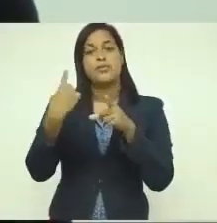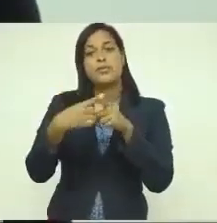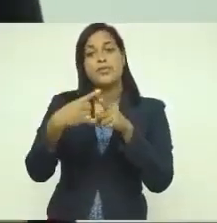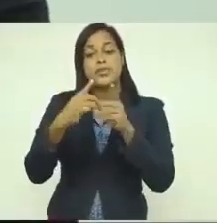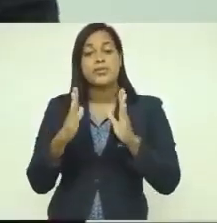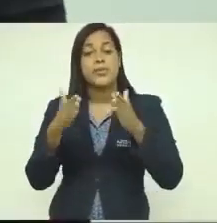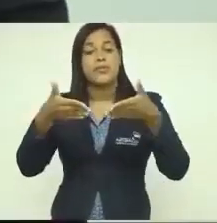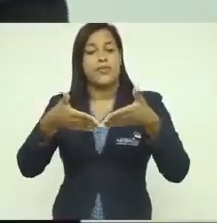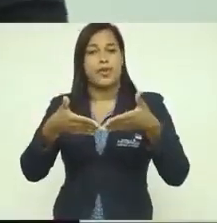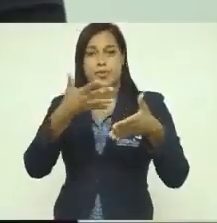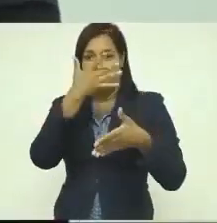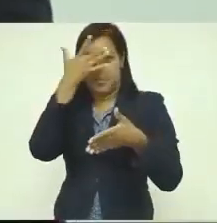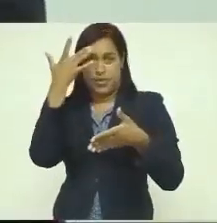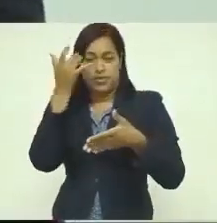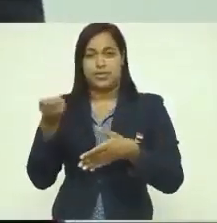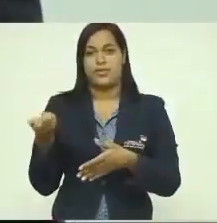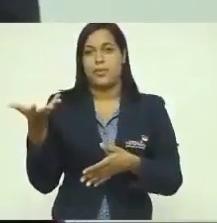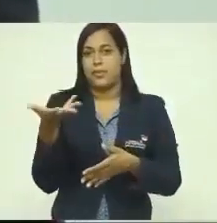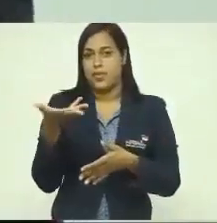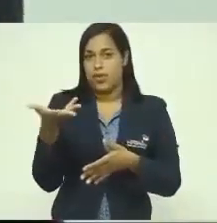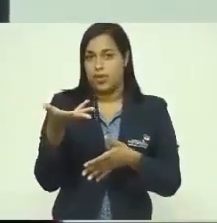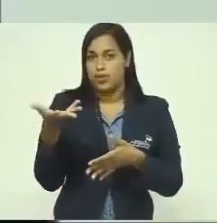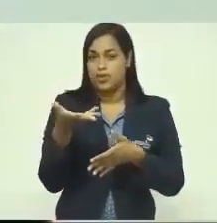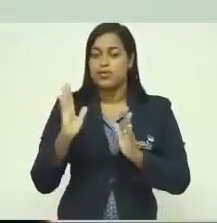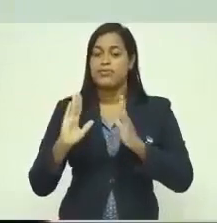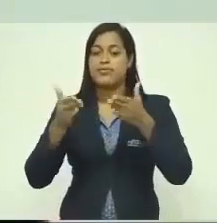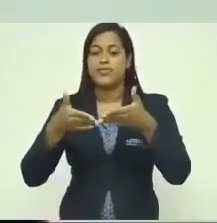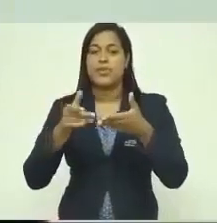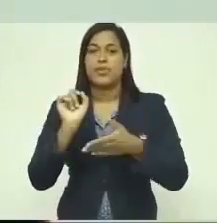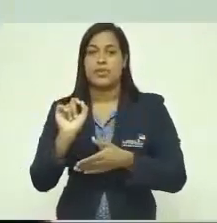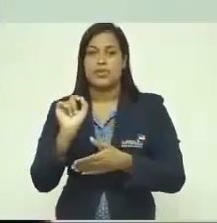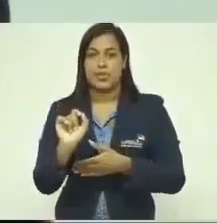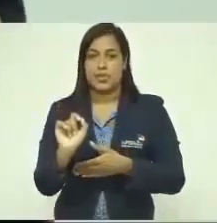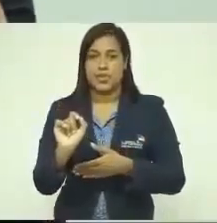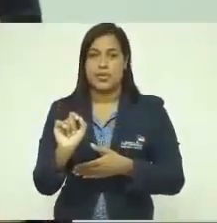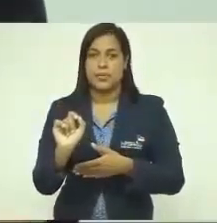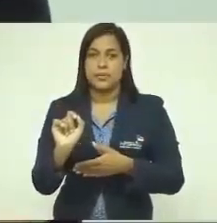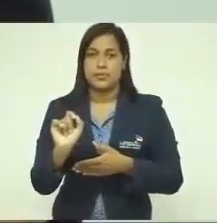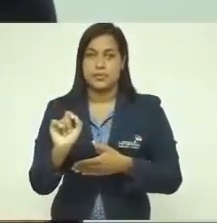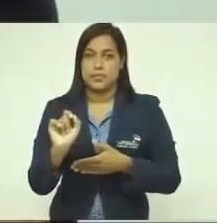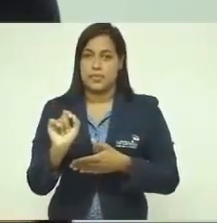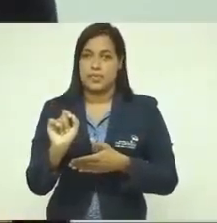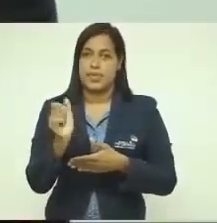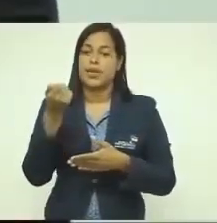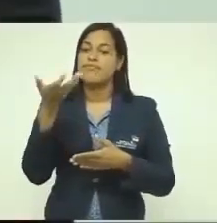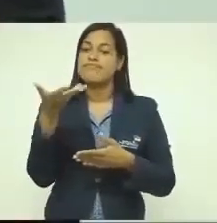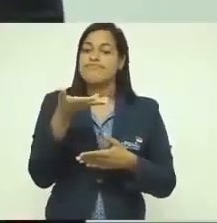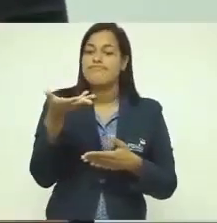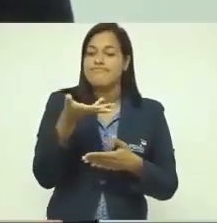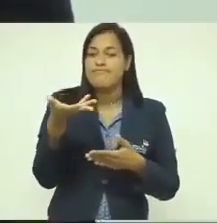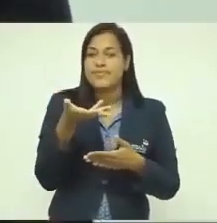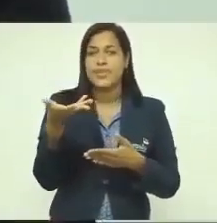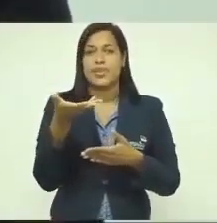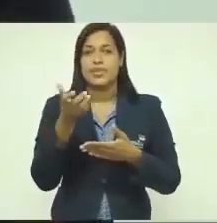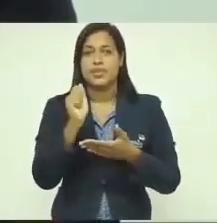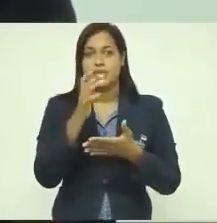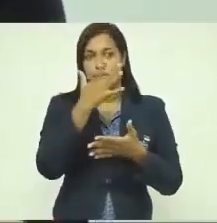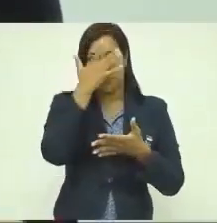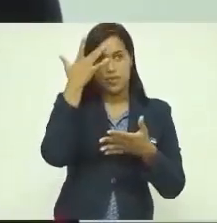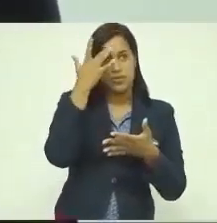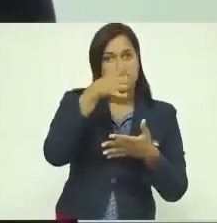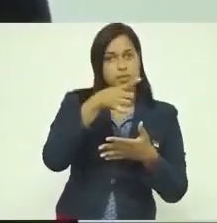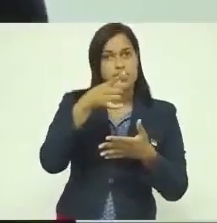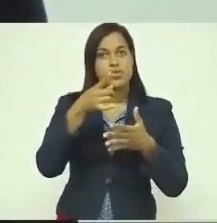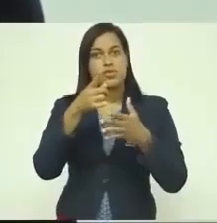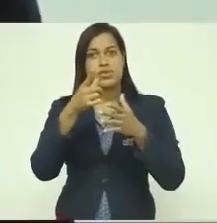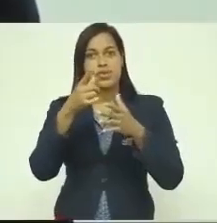quem produzir? Meu produto está direcionado para quem? Meu produto é para as pessoas